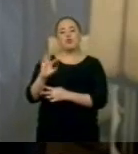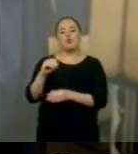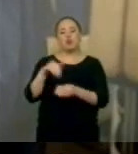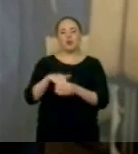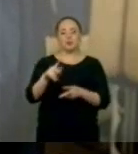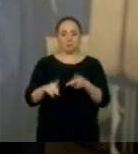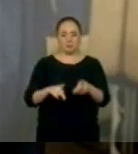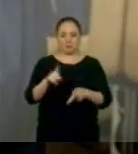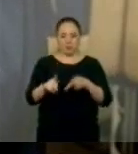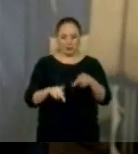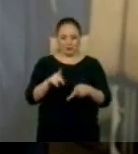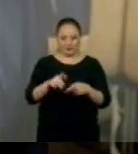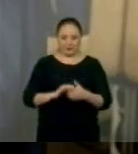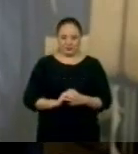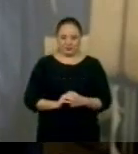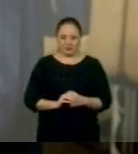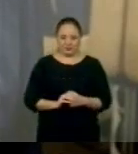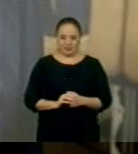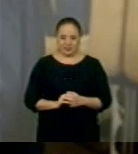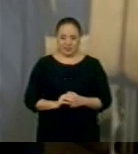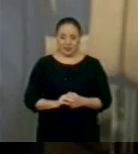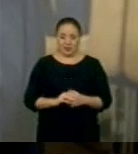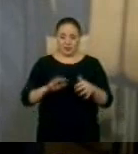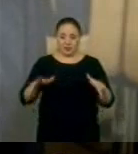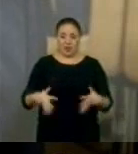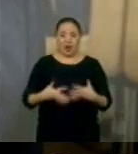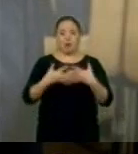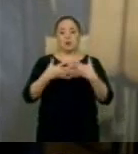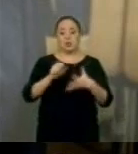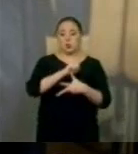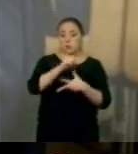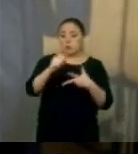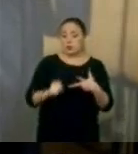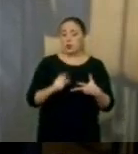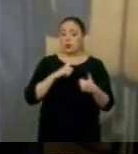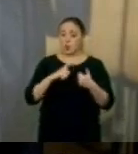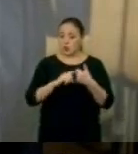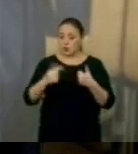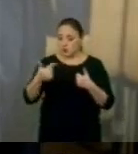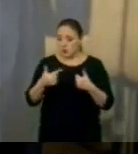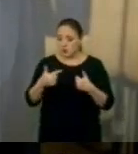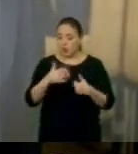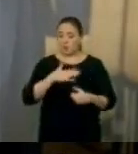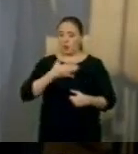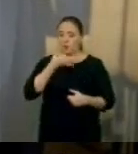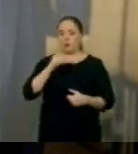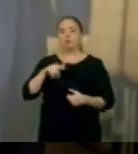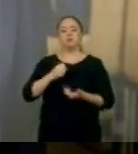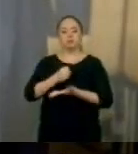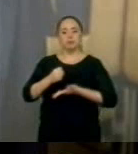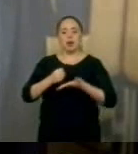Para que a harmonia dos poderes prevista no artigo 2º, que para mim sempre foi o